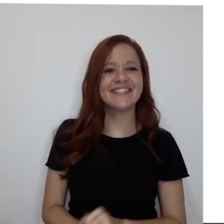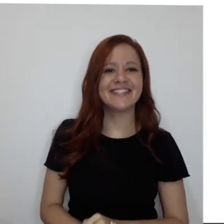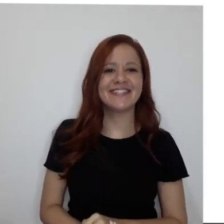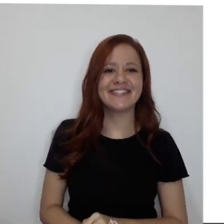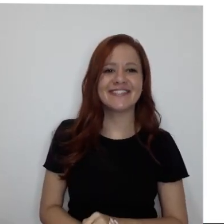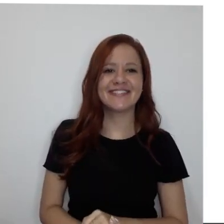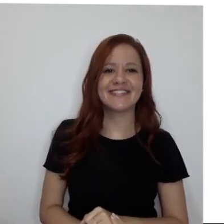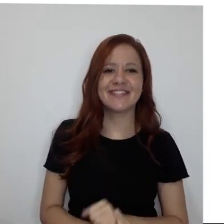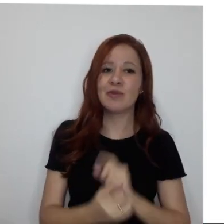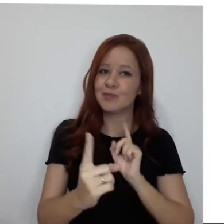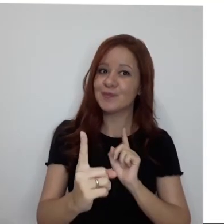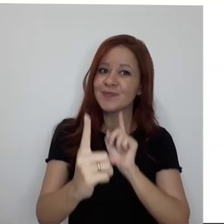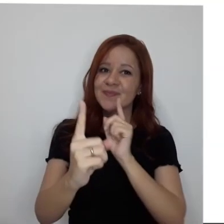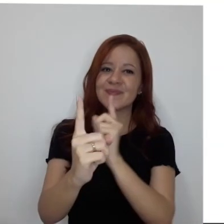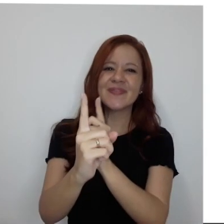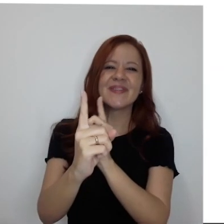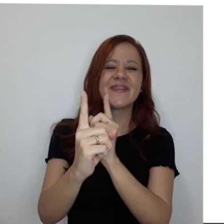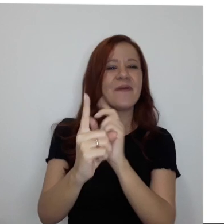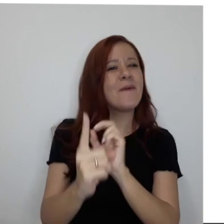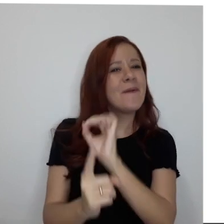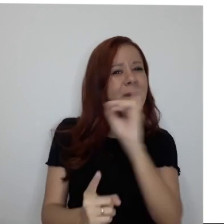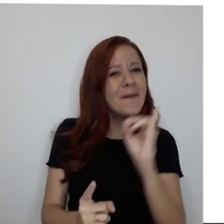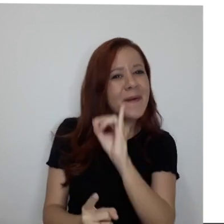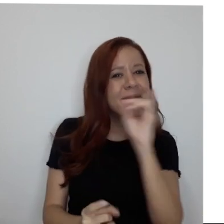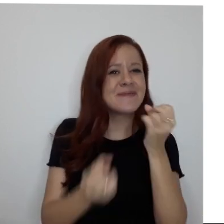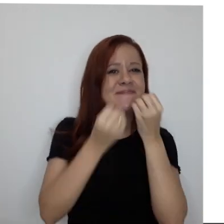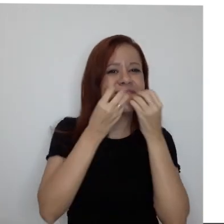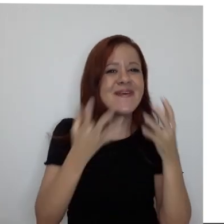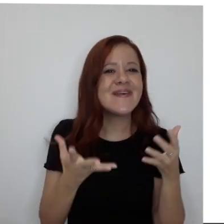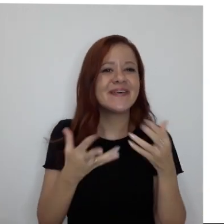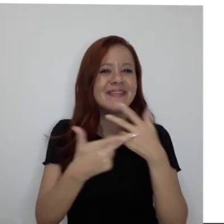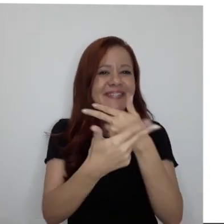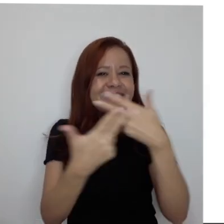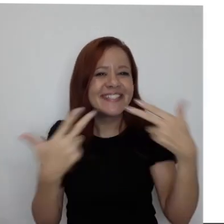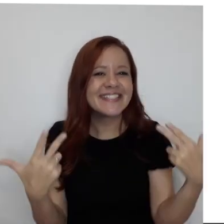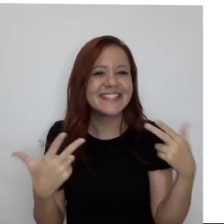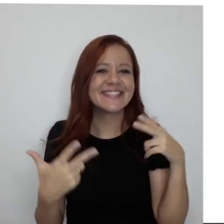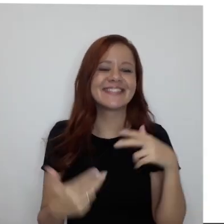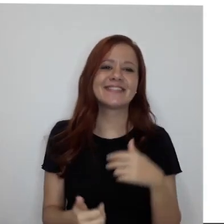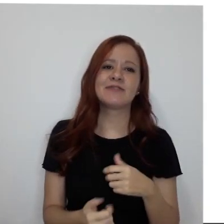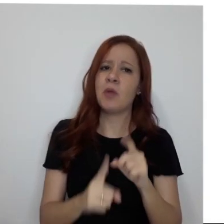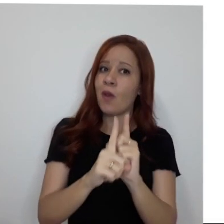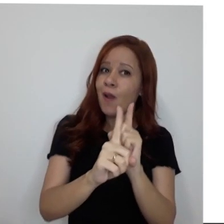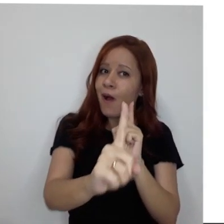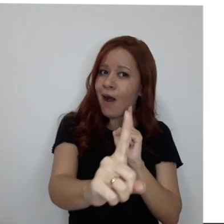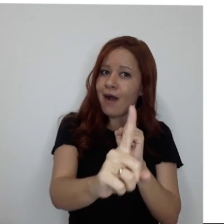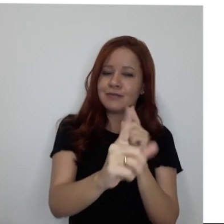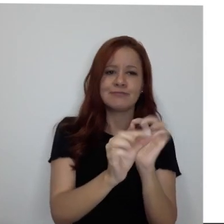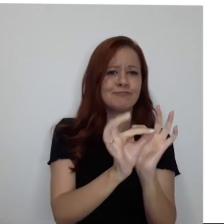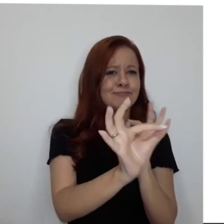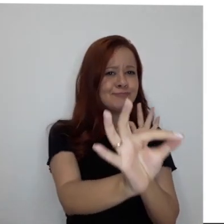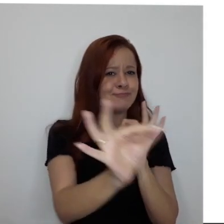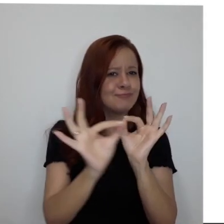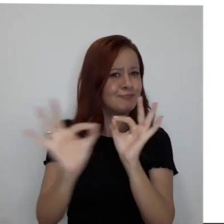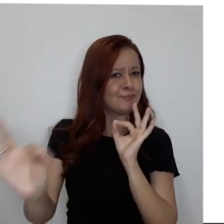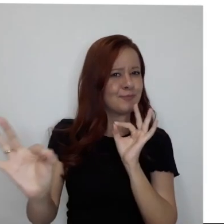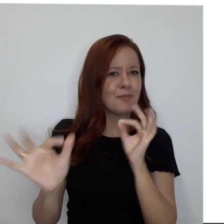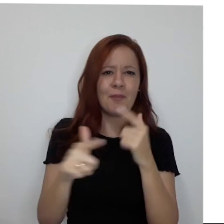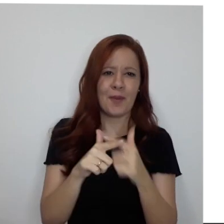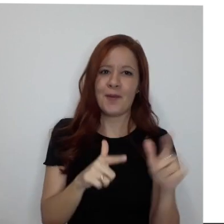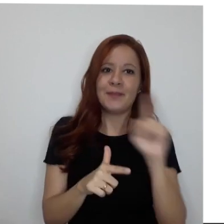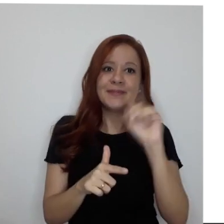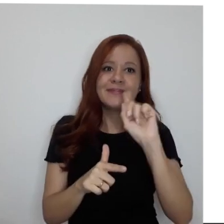chegar no outro e se cumprimentar, não é? Mesmo que à distância, usando o pé,